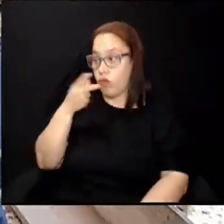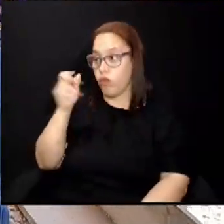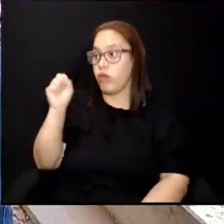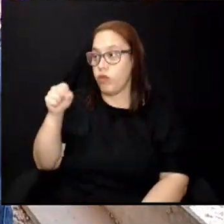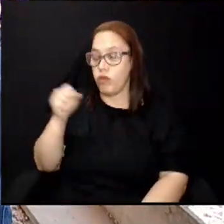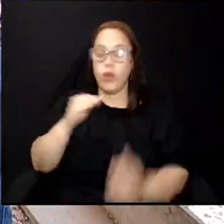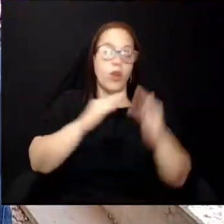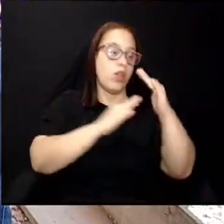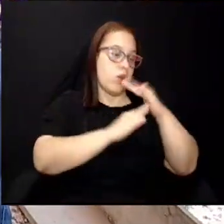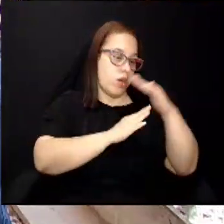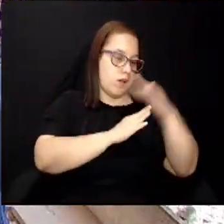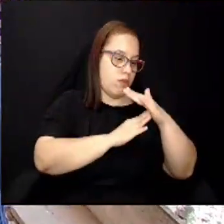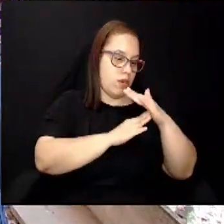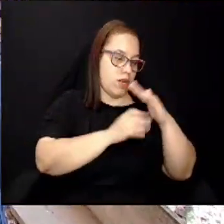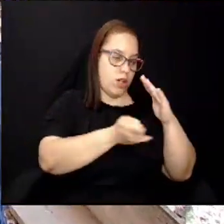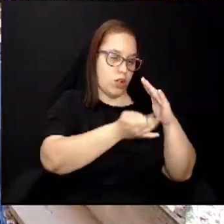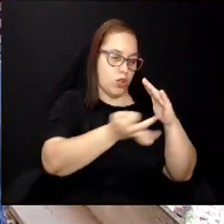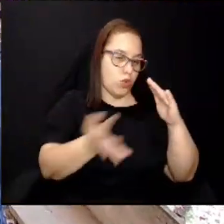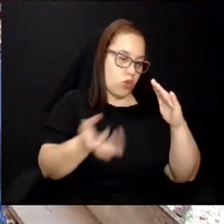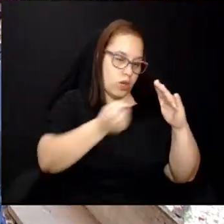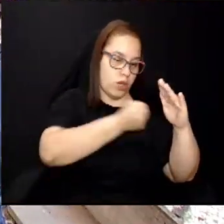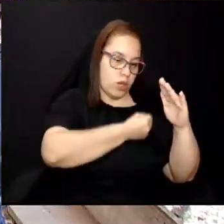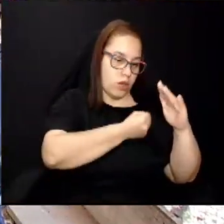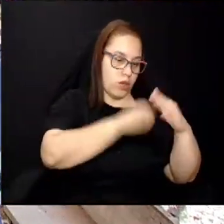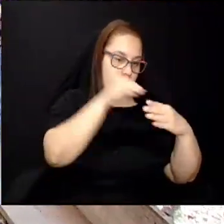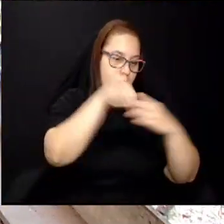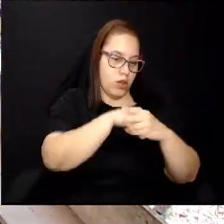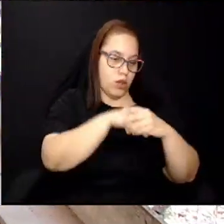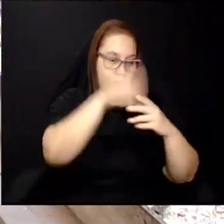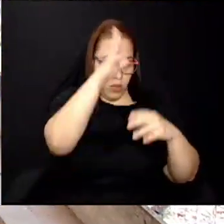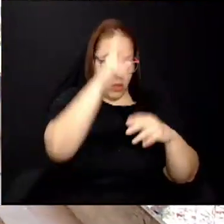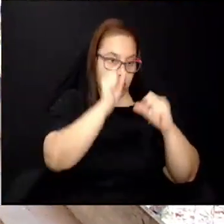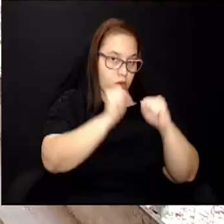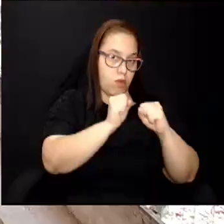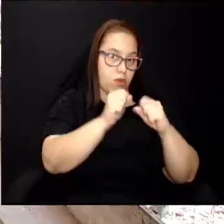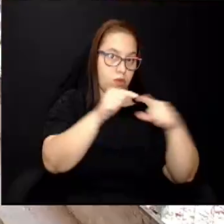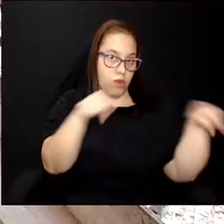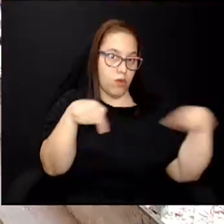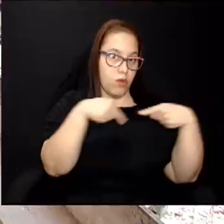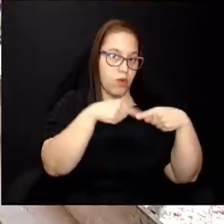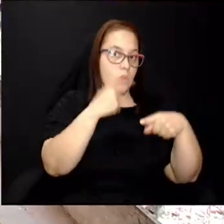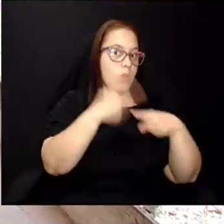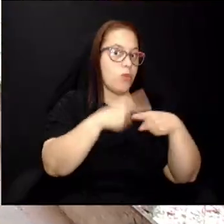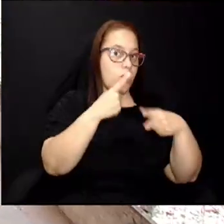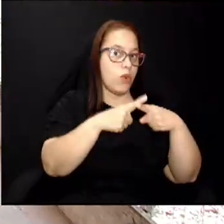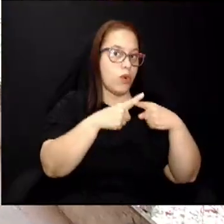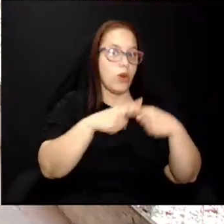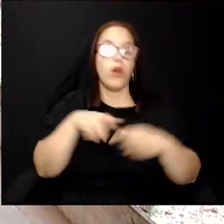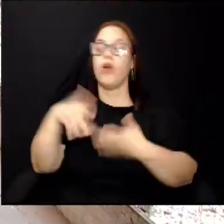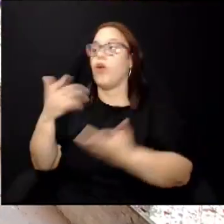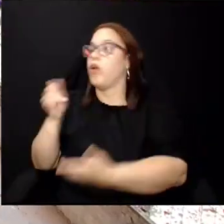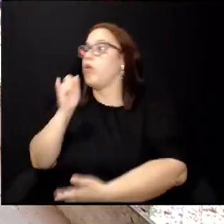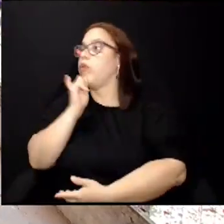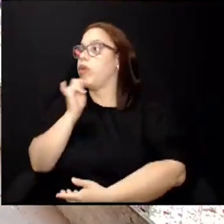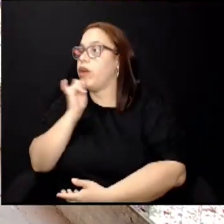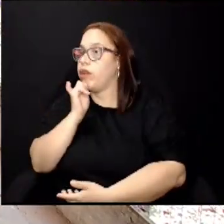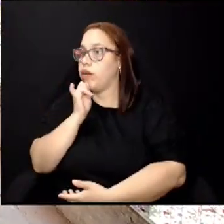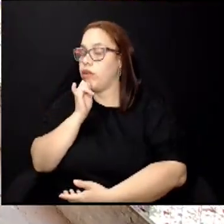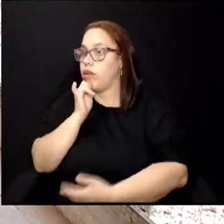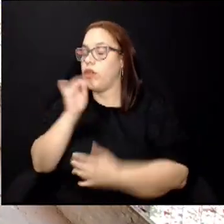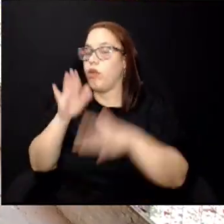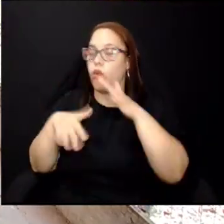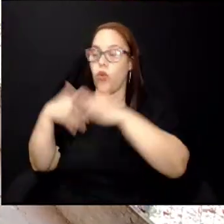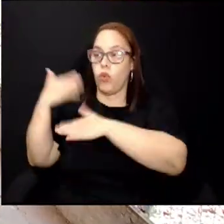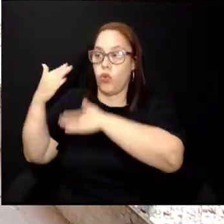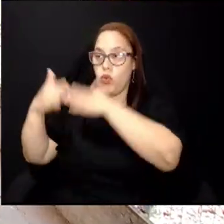de quantidade de galinhas e galos que podem ter num espaço. Por que isso? Então, por exemplo, de alguns anos para cá, de mais ou